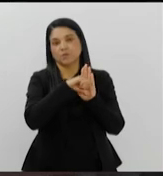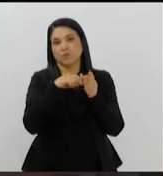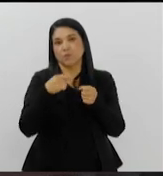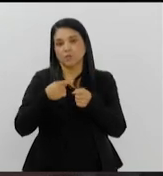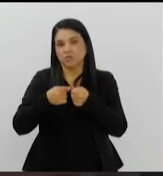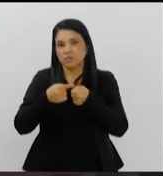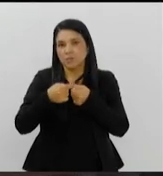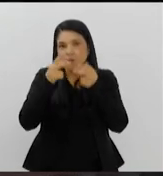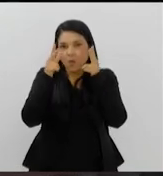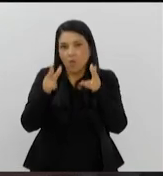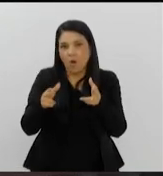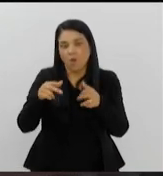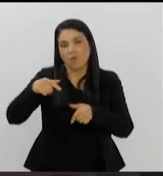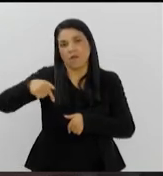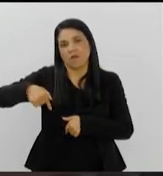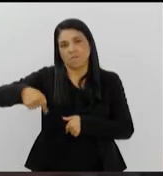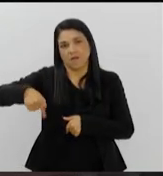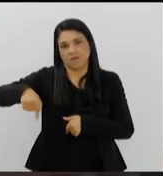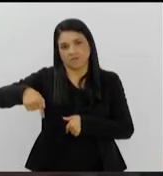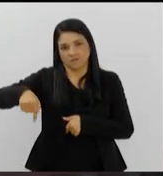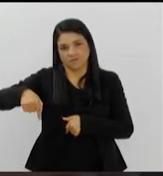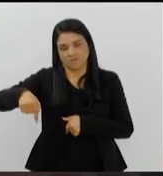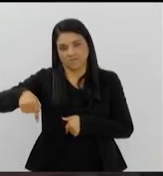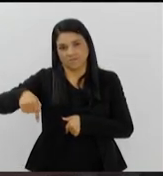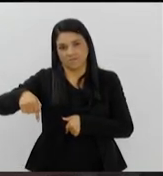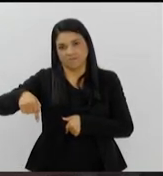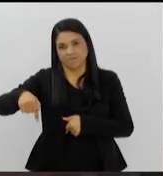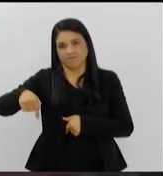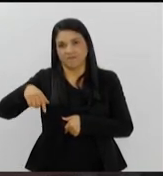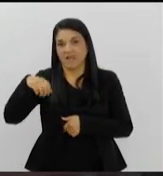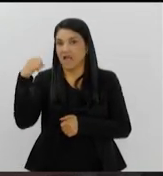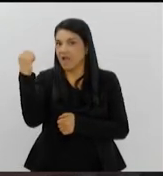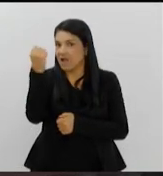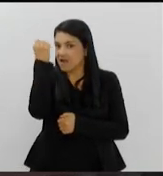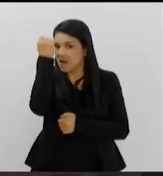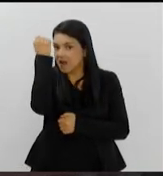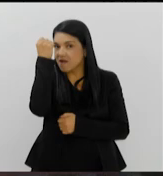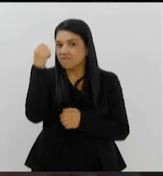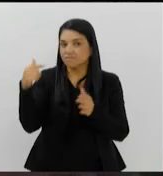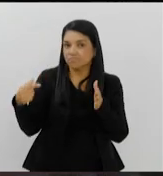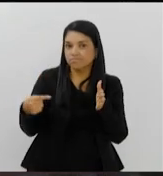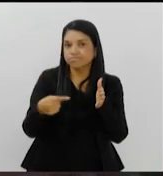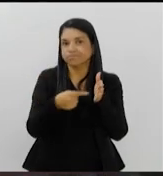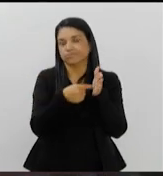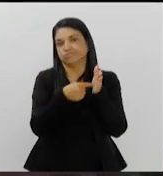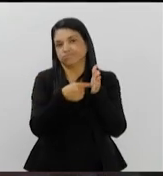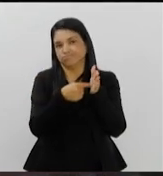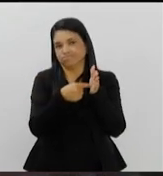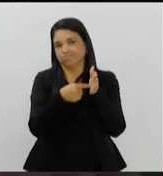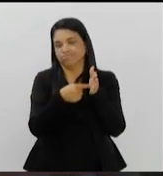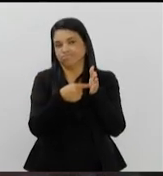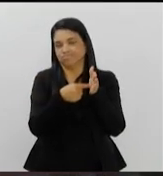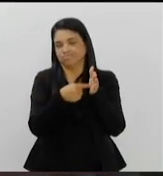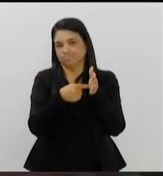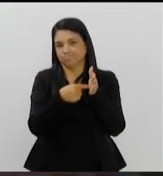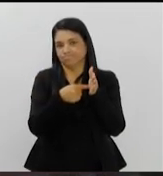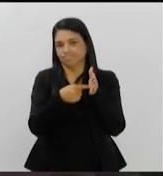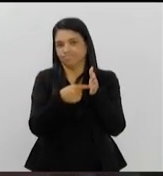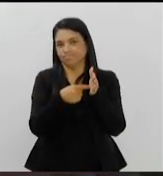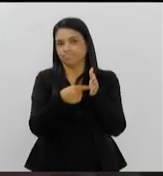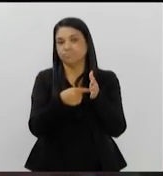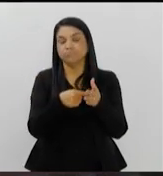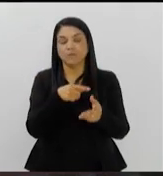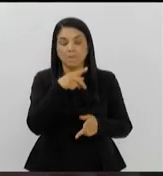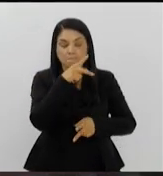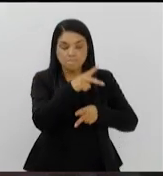Queimados. Então, considerando essa grave denúncia que foi trazida por pessoas, né,